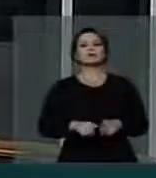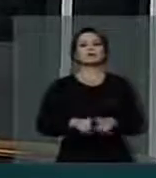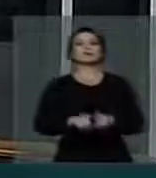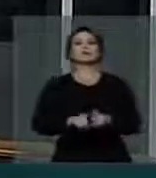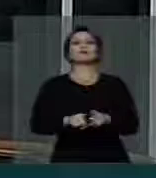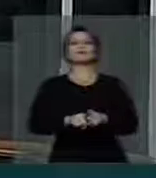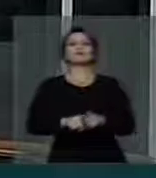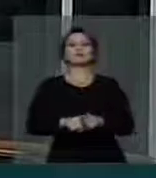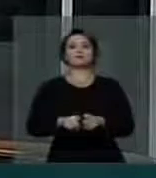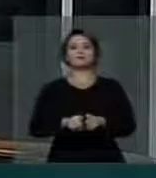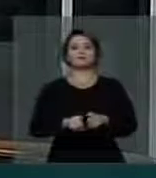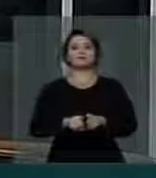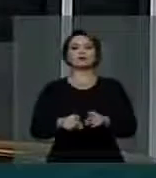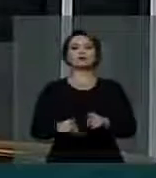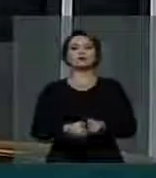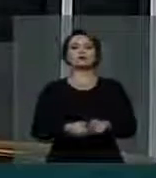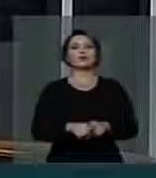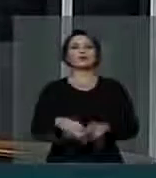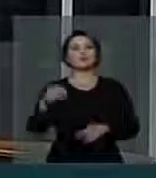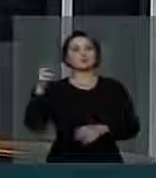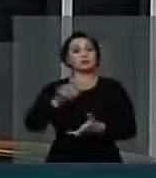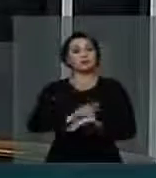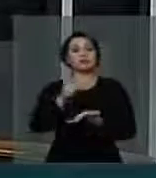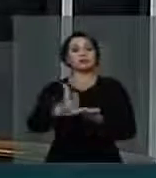de quarta-feira, 24 de abril,